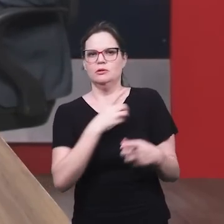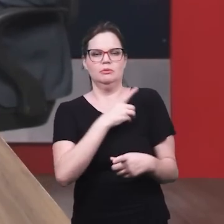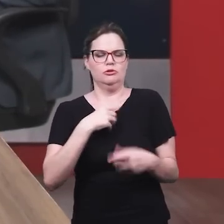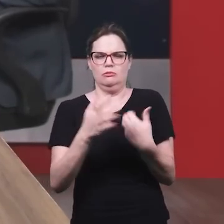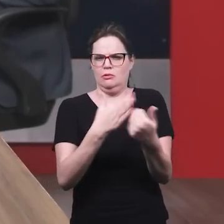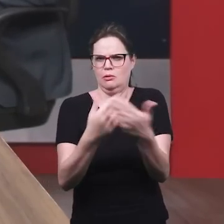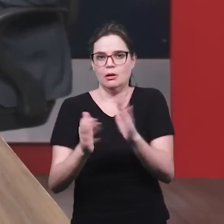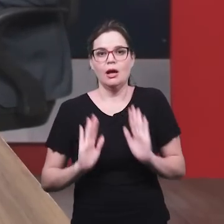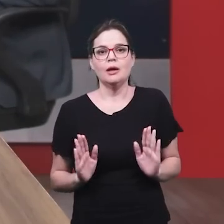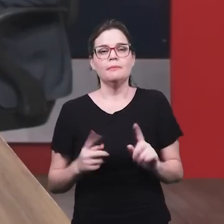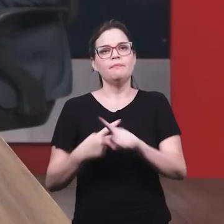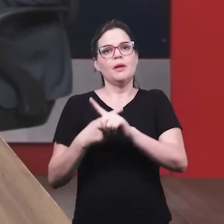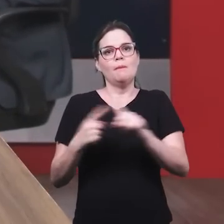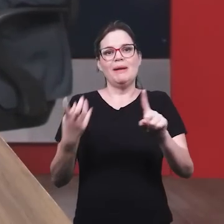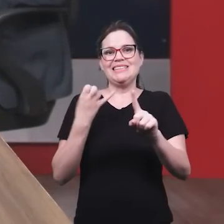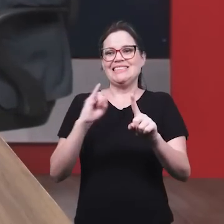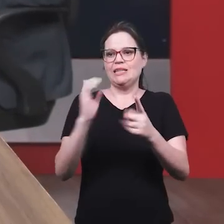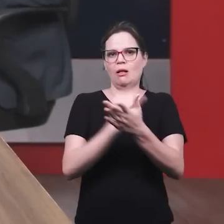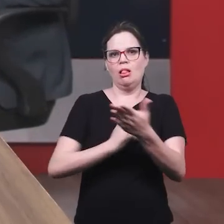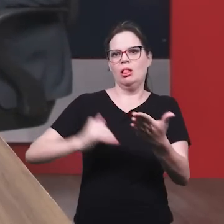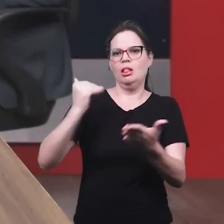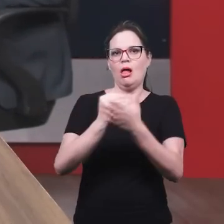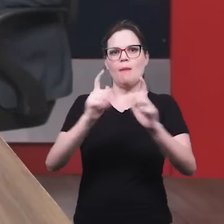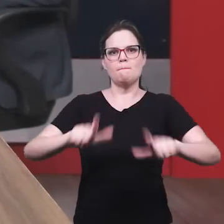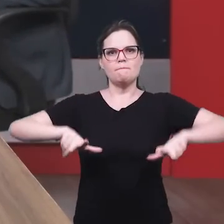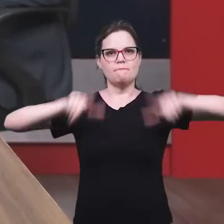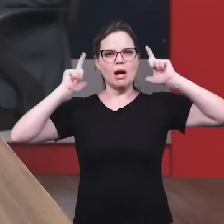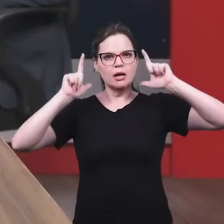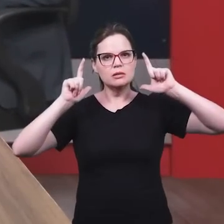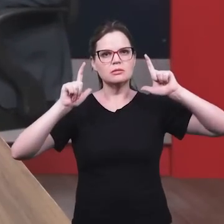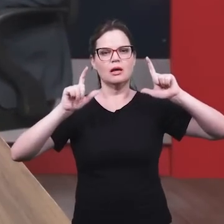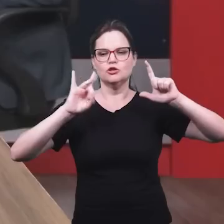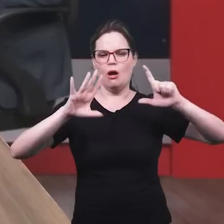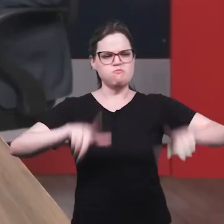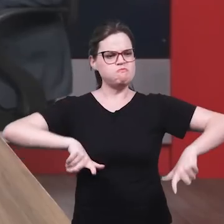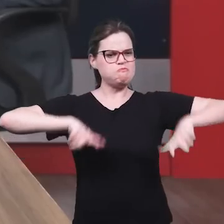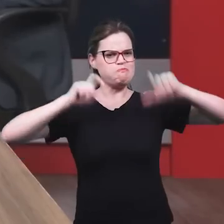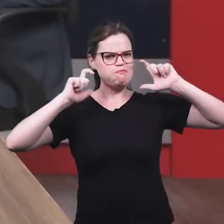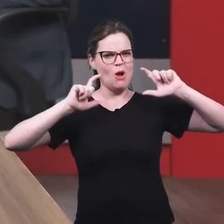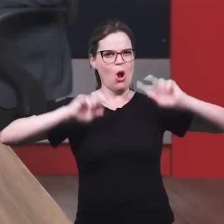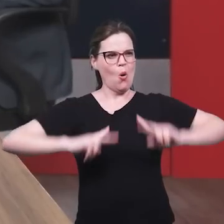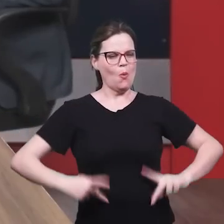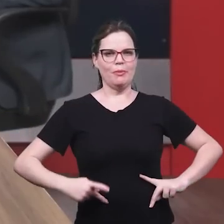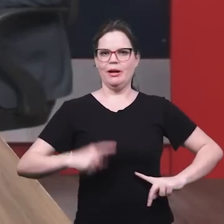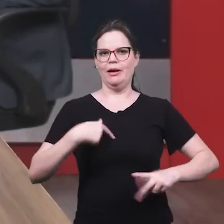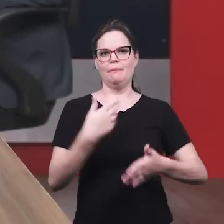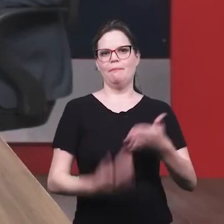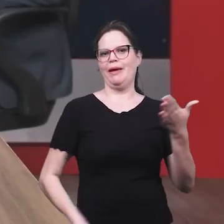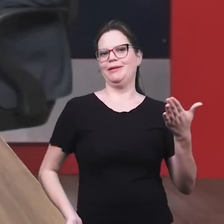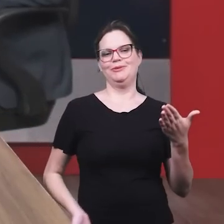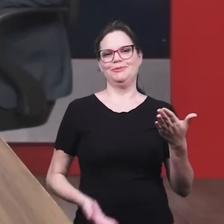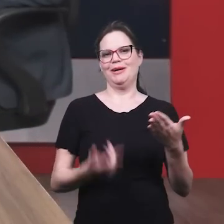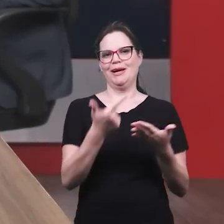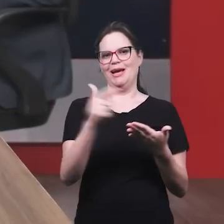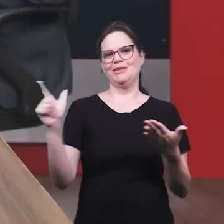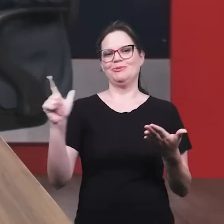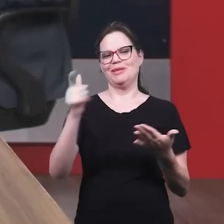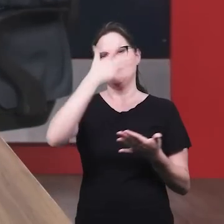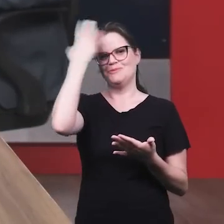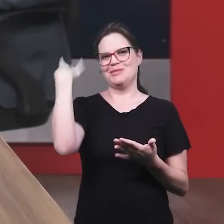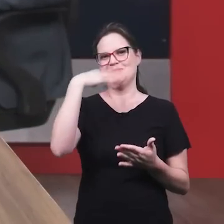se essa madeira extrapolar aquilo que é o mínimo, aí você já estraga toda a bênção, que aí passa a ver razão do